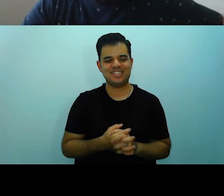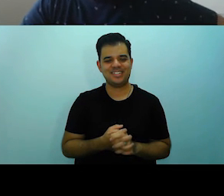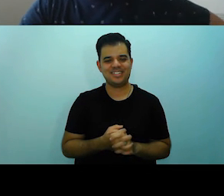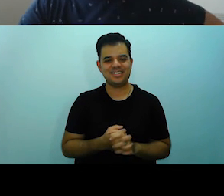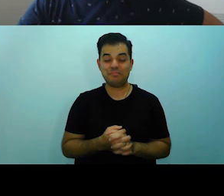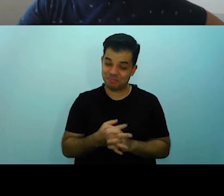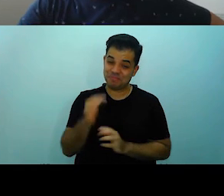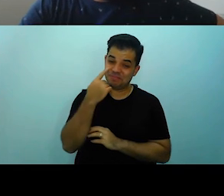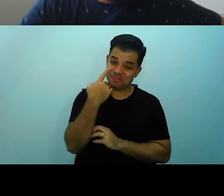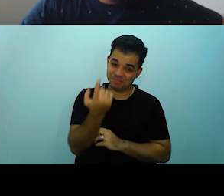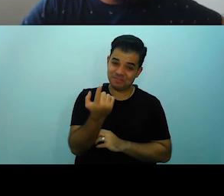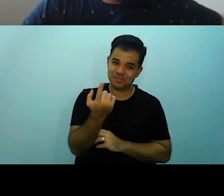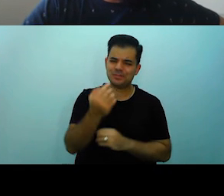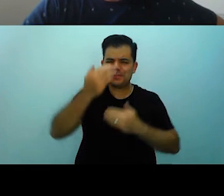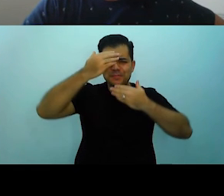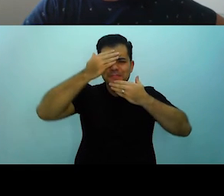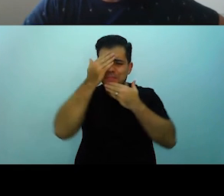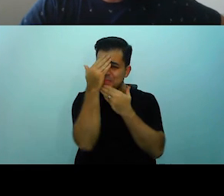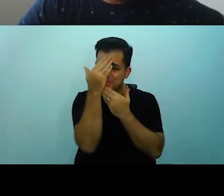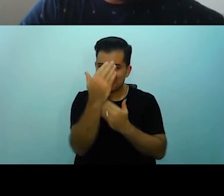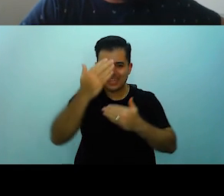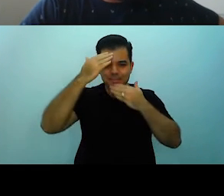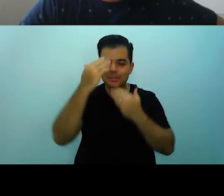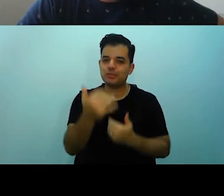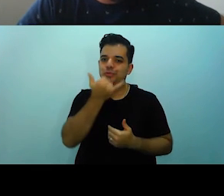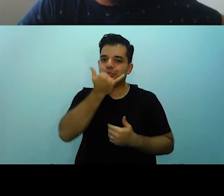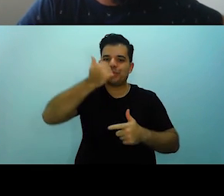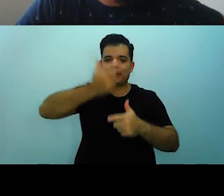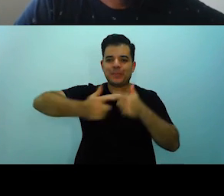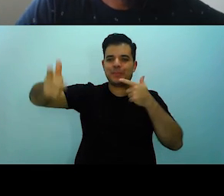E era isso. Muito obrigado. Desculpa aí pelos problemas